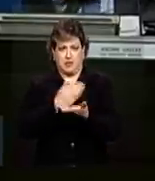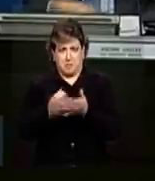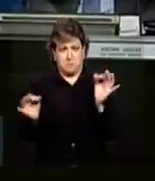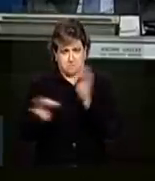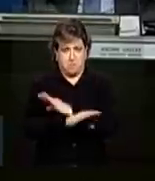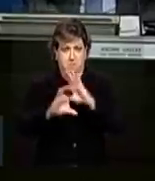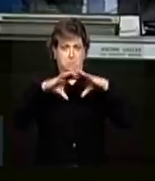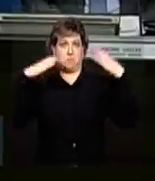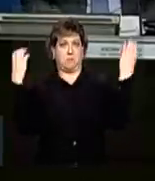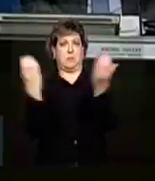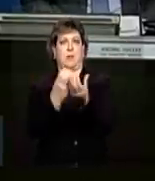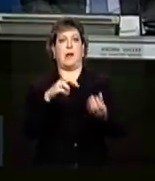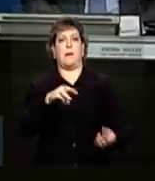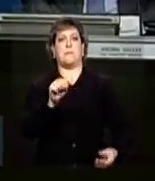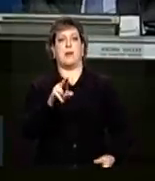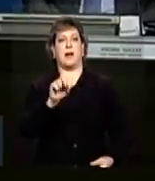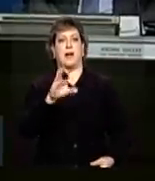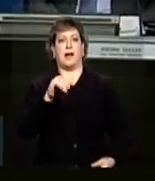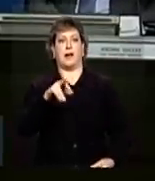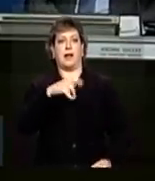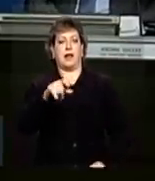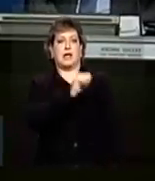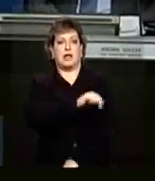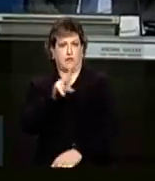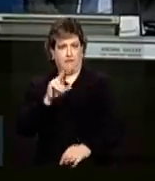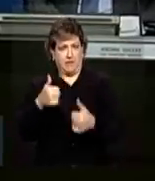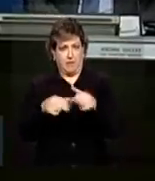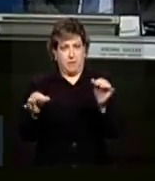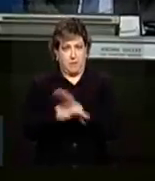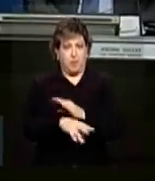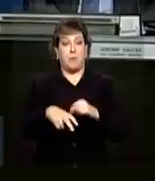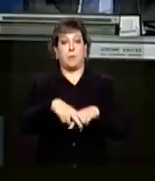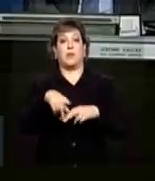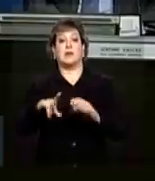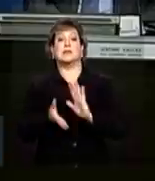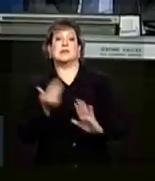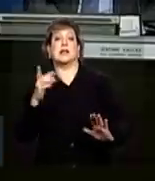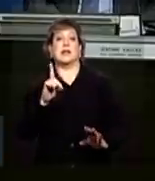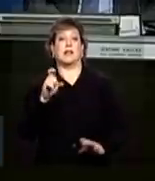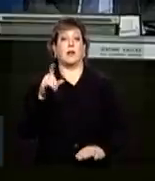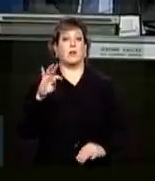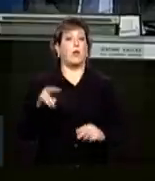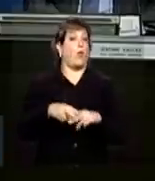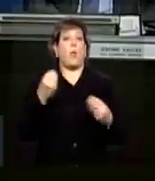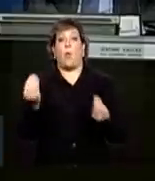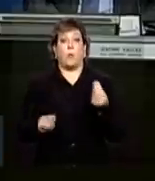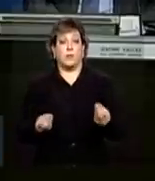das Confederações no ano que vem, em função desse problema que houve da saída da Delta?